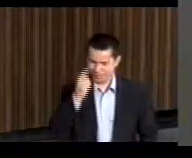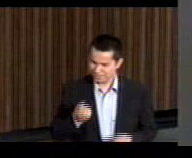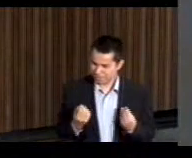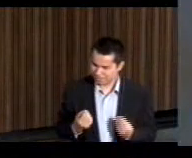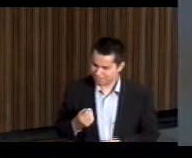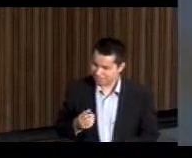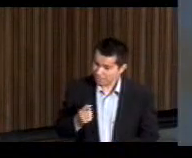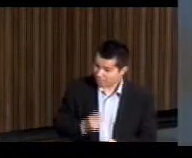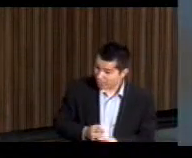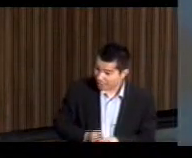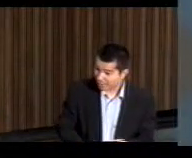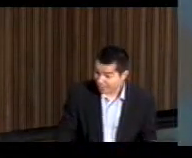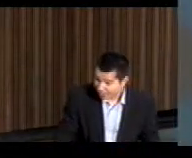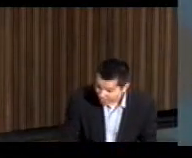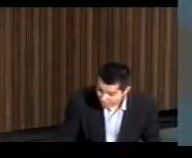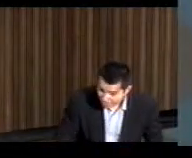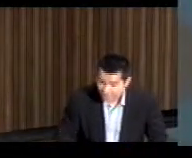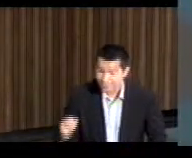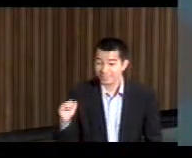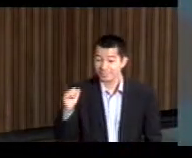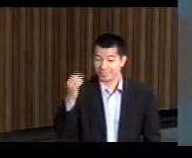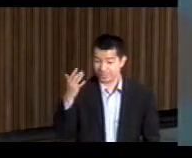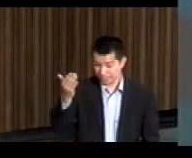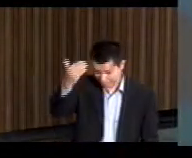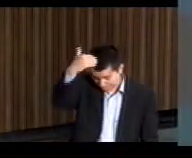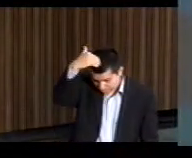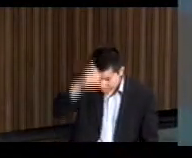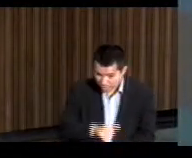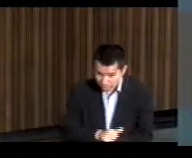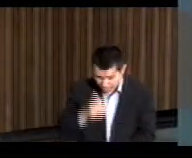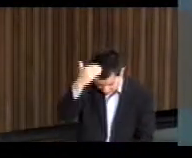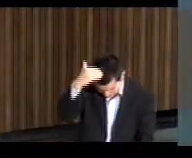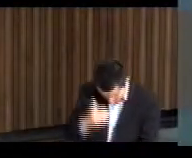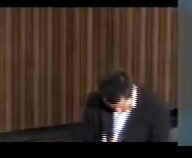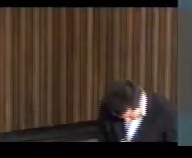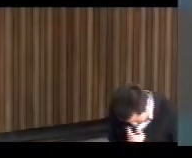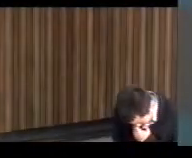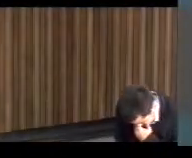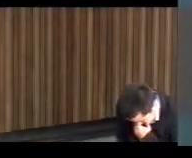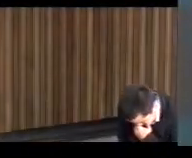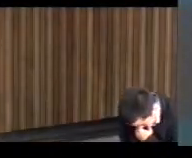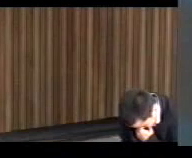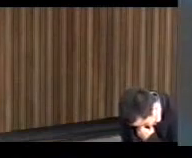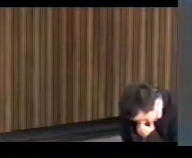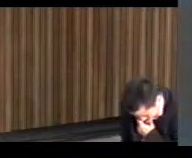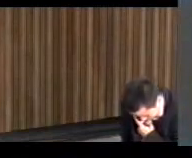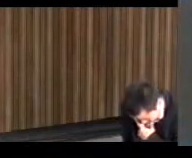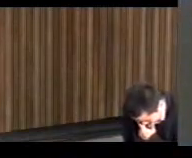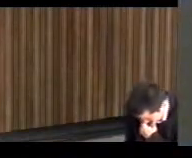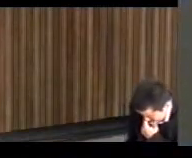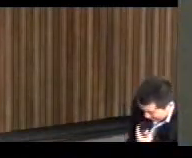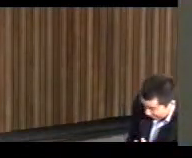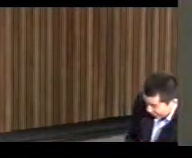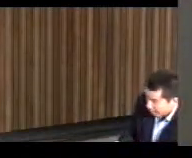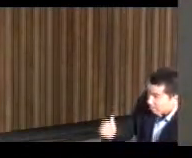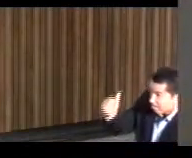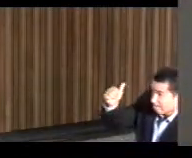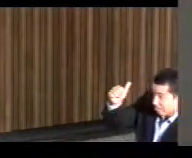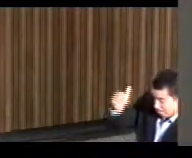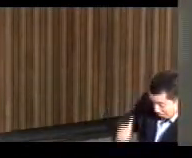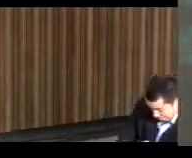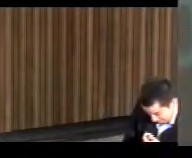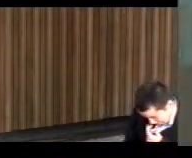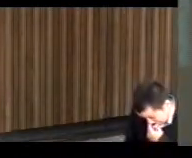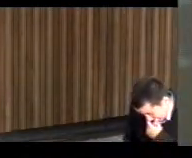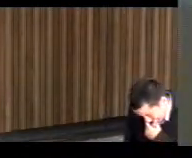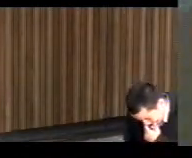estava acontecendo com Abraão. Ele estava rindo de Deus. E ele vai dizer, pelo resto da vida, você vai olhar